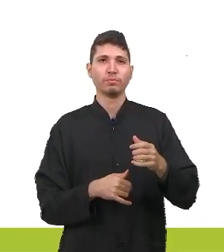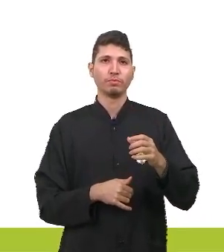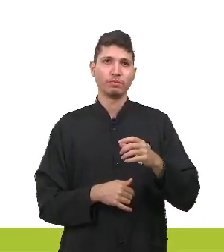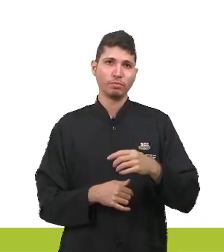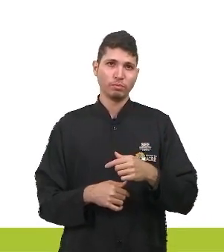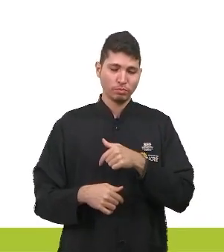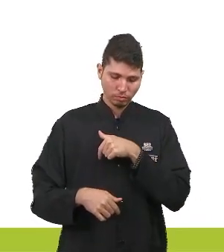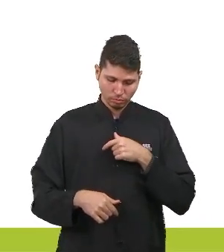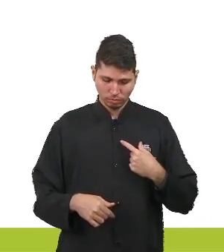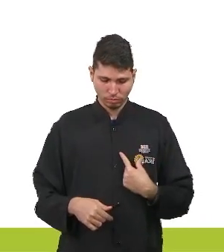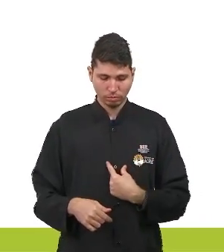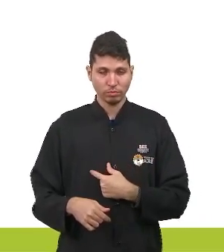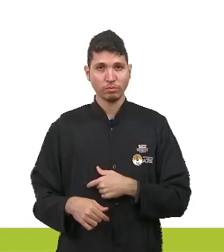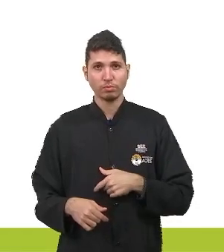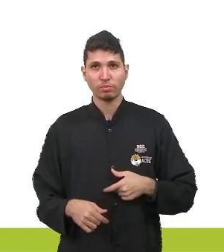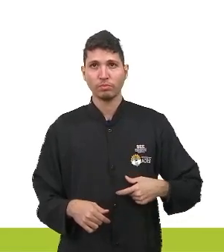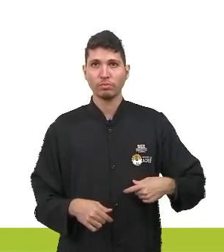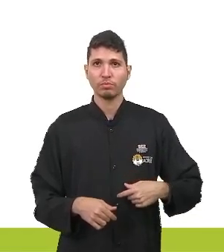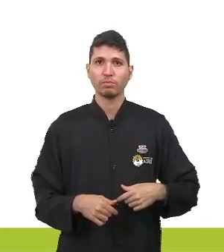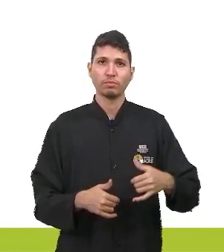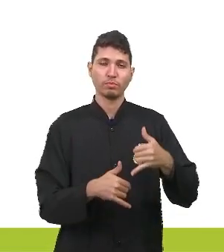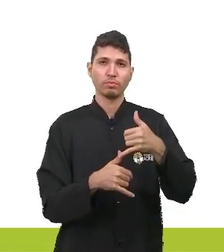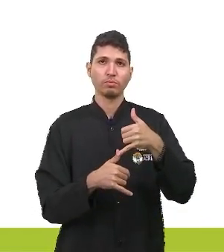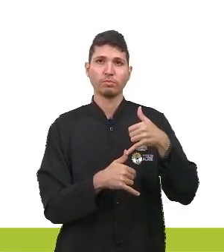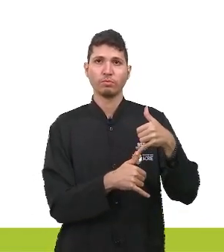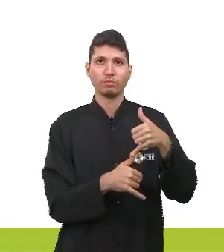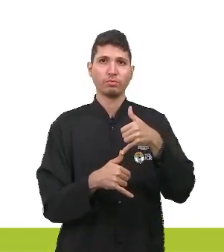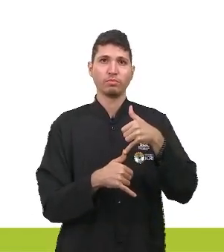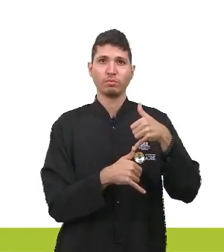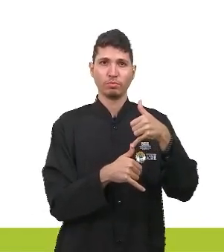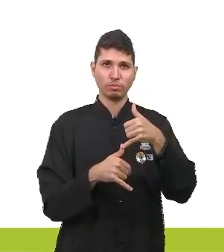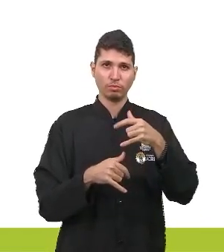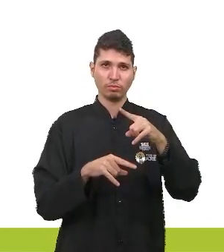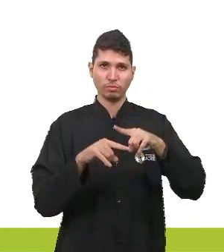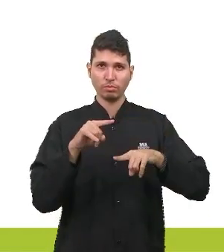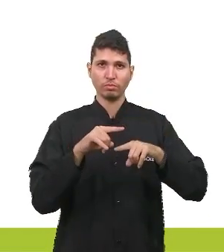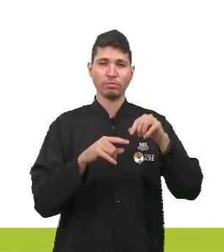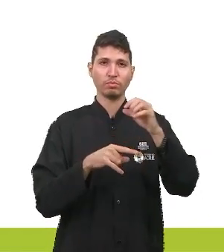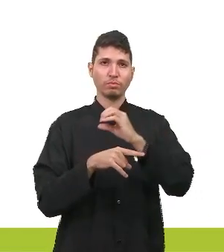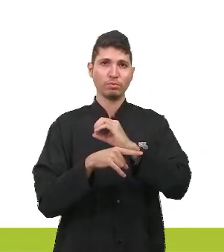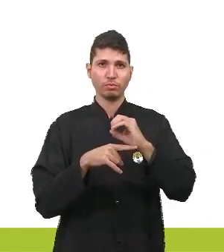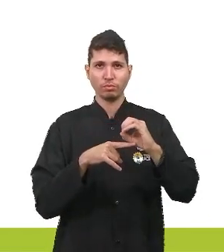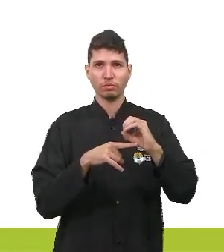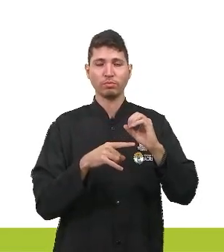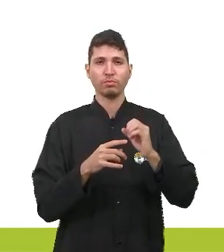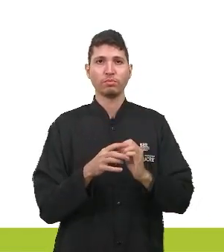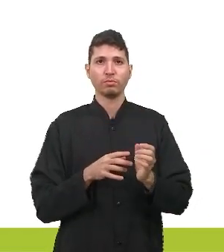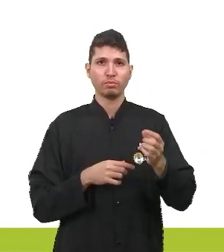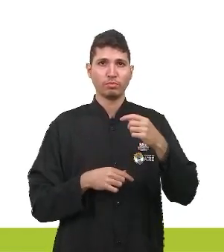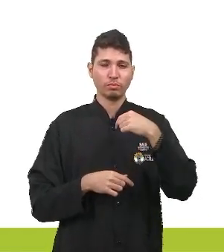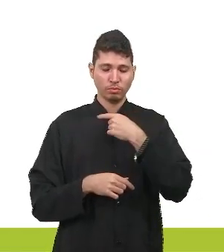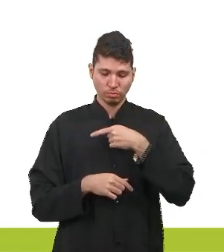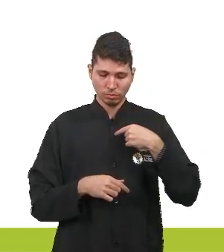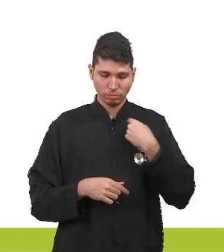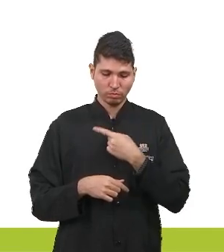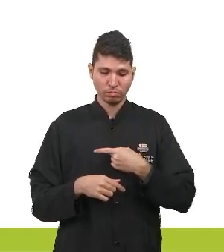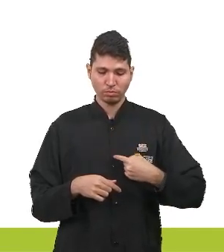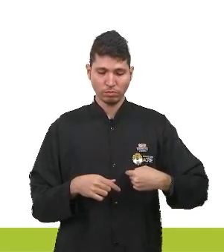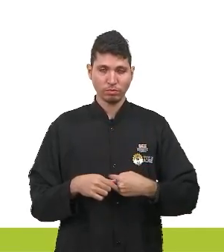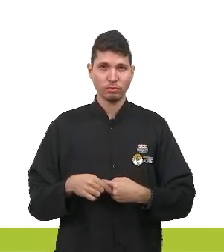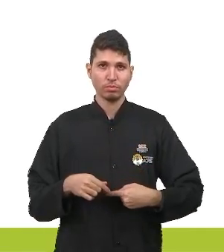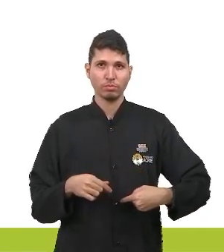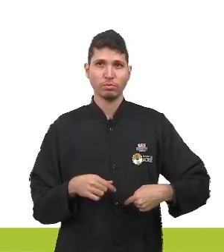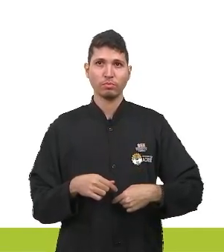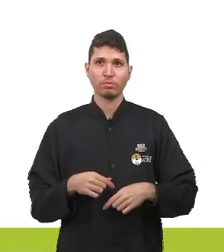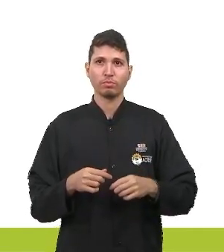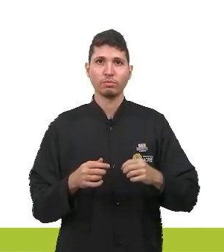tá? Os lipídios, matéria orgânica, composto orgânico, ingeridos precisam ser primeiramente